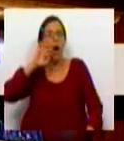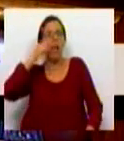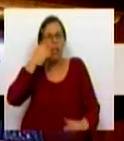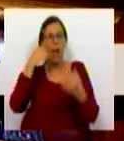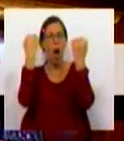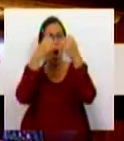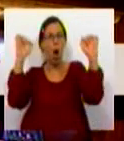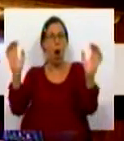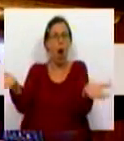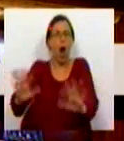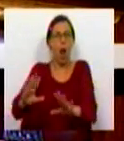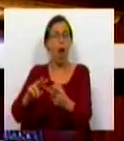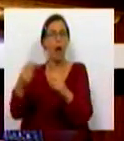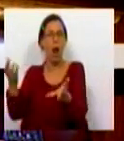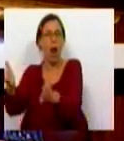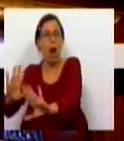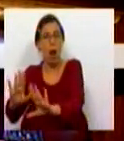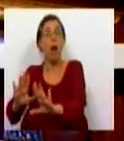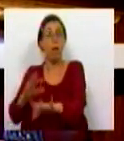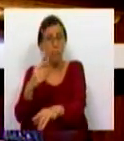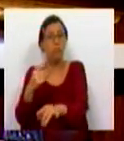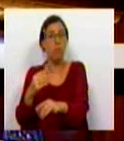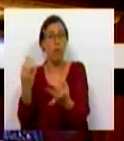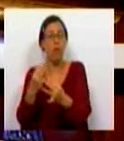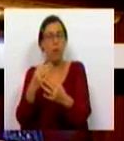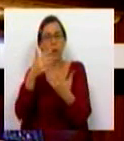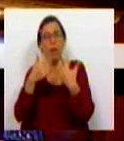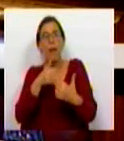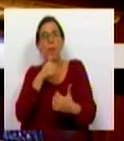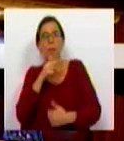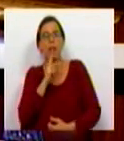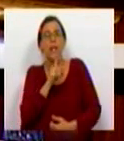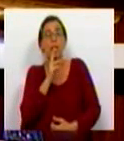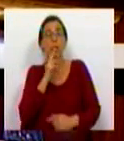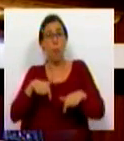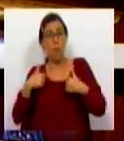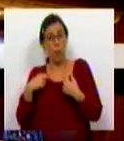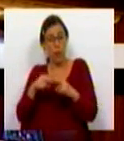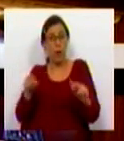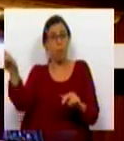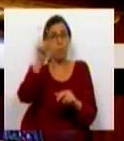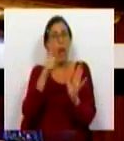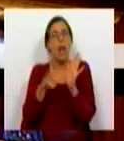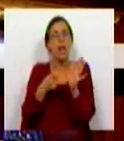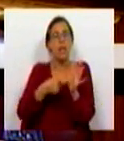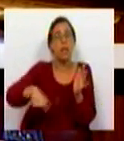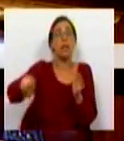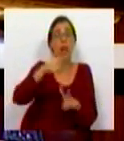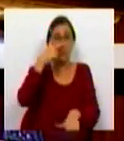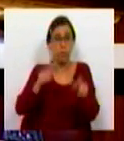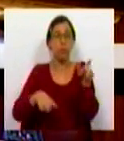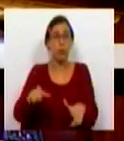à autonomia da administração local chegou, inclusive, a comprometer a capacidade de resposta das autarquias às necessidades